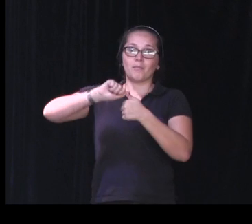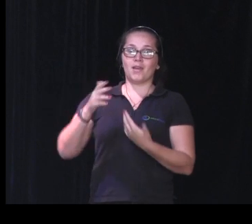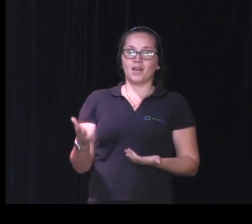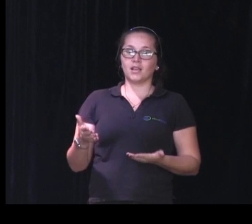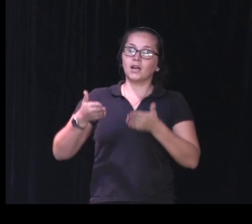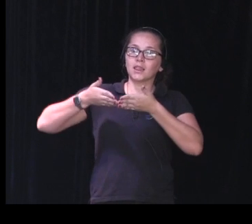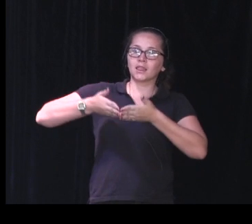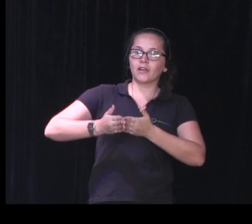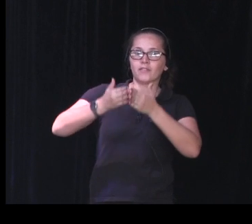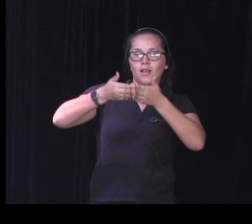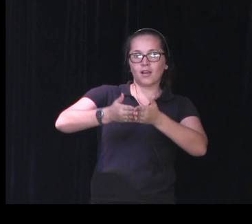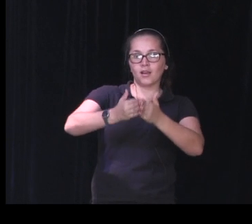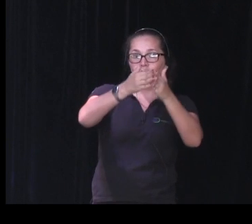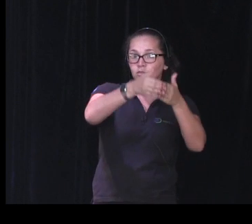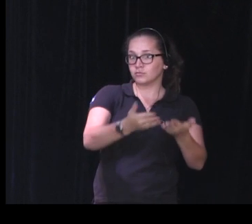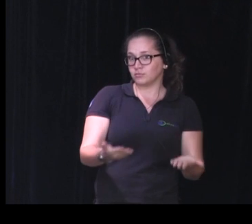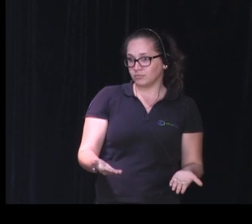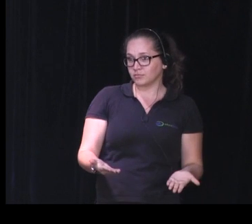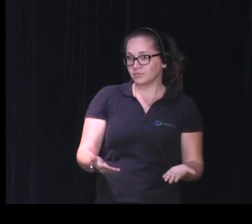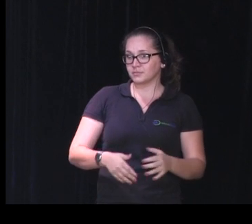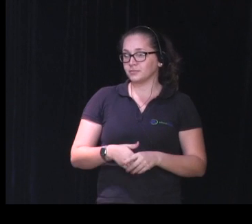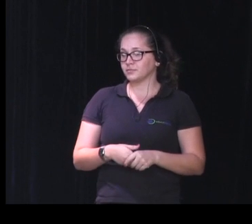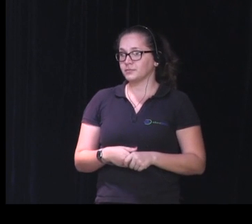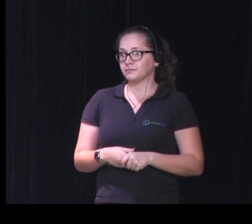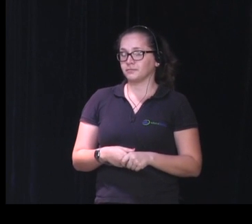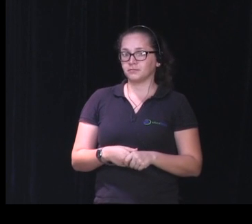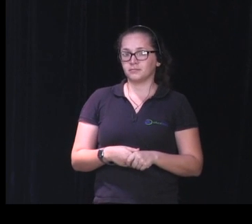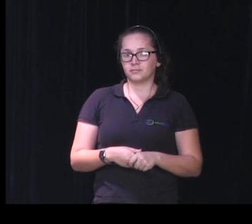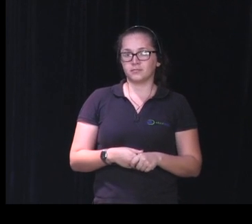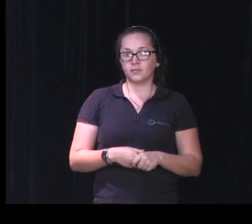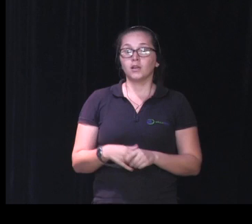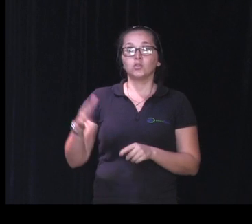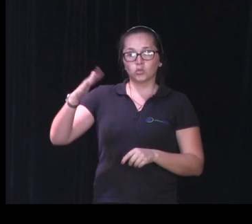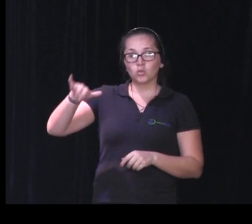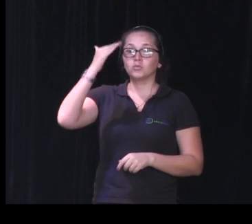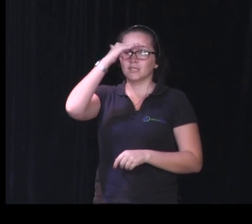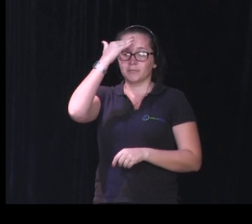tinha mapeado a América circunnavegando a América com barcos.